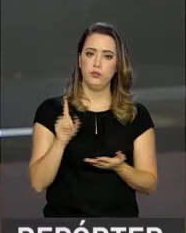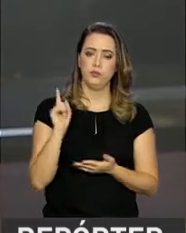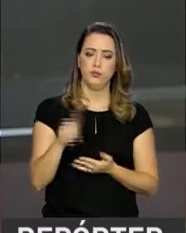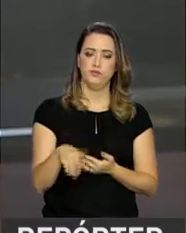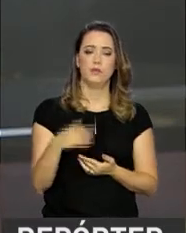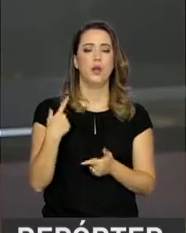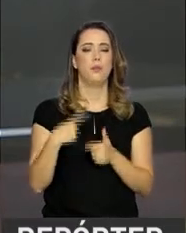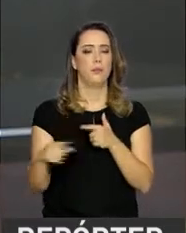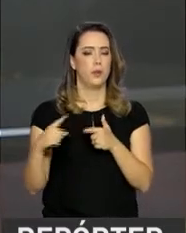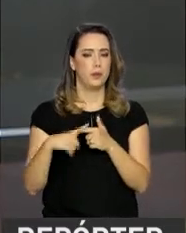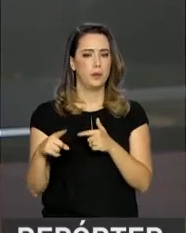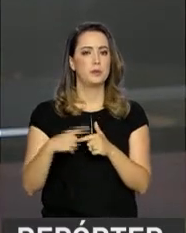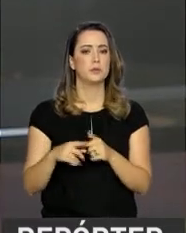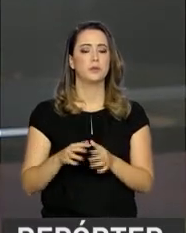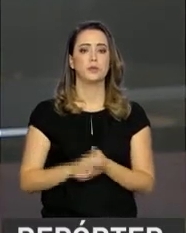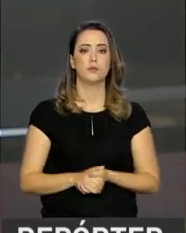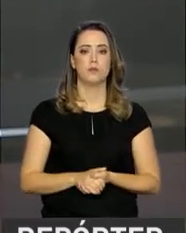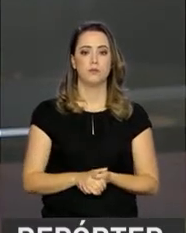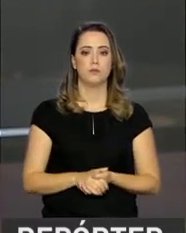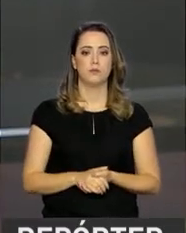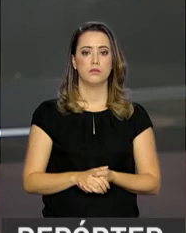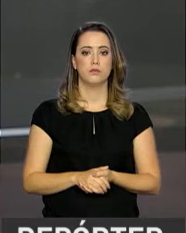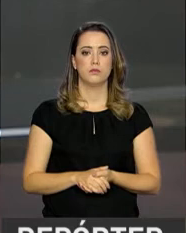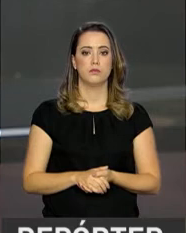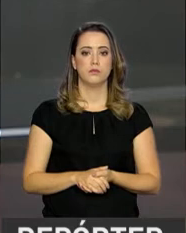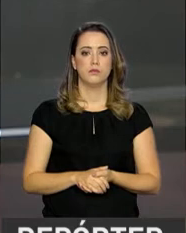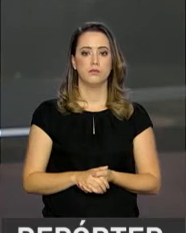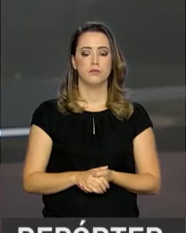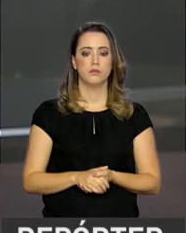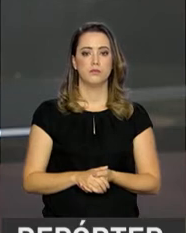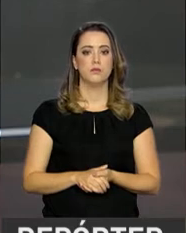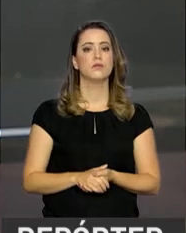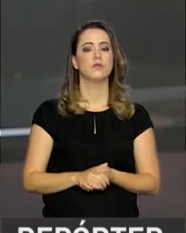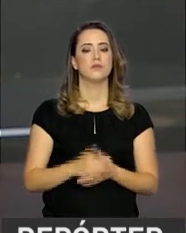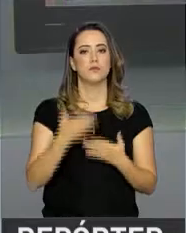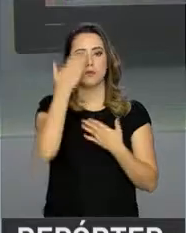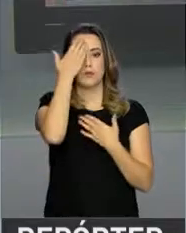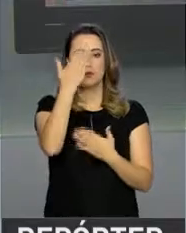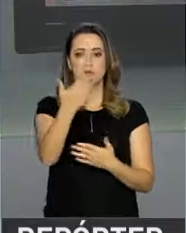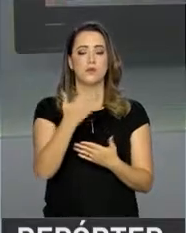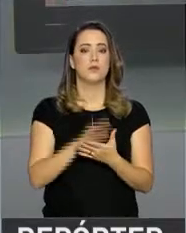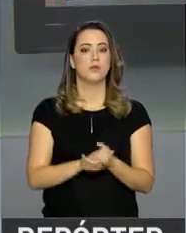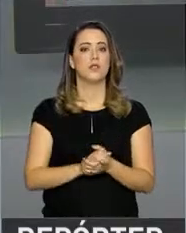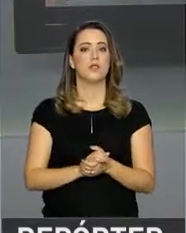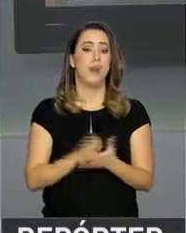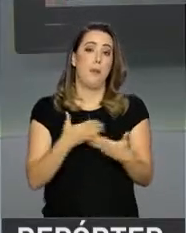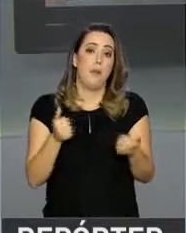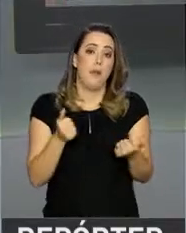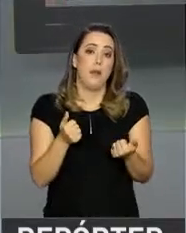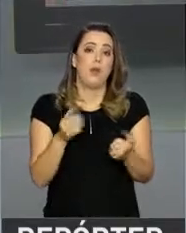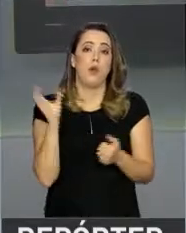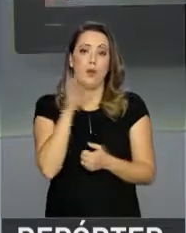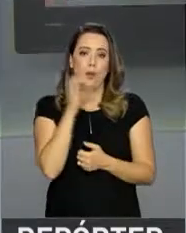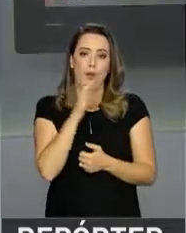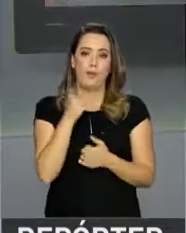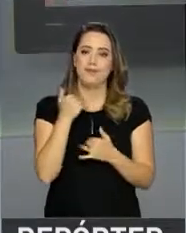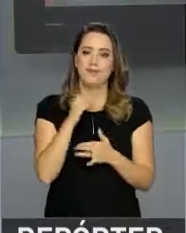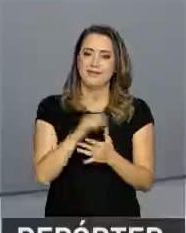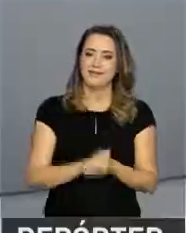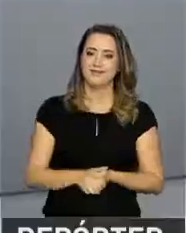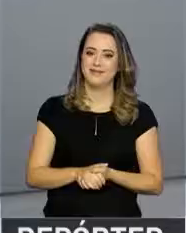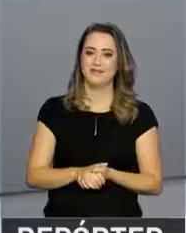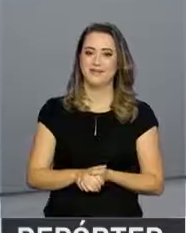uma tremenda dor de cabeça. Eu volto com você no estúdio, Ana. Obrigada, Paulo. Melhor não deixar para o último dia, né? Com